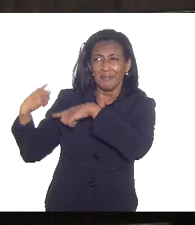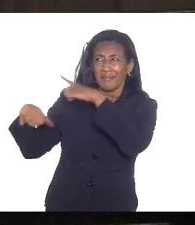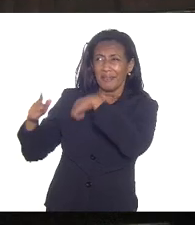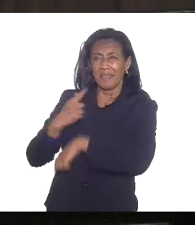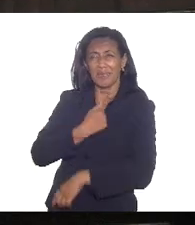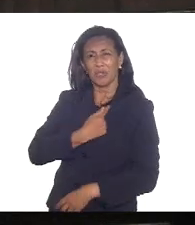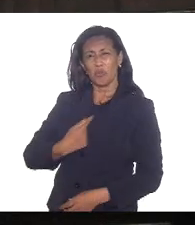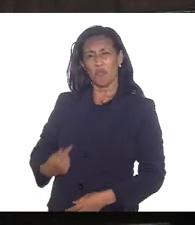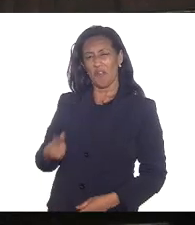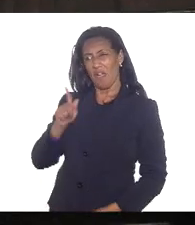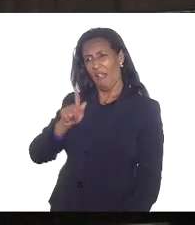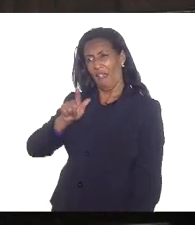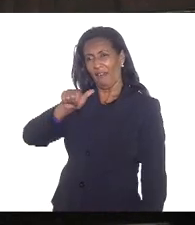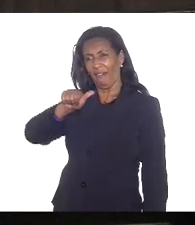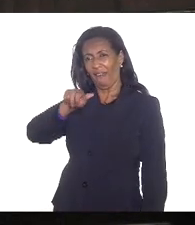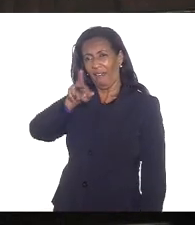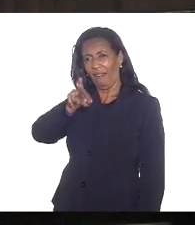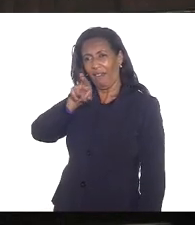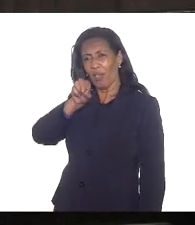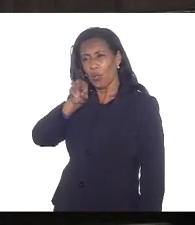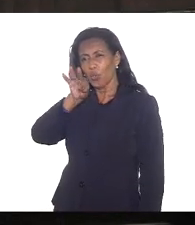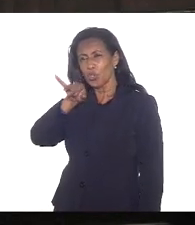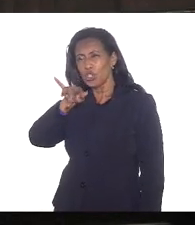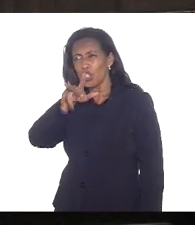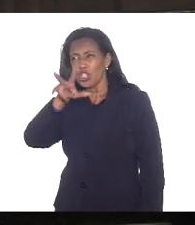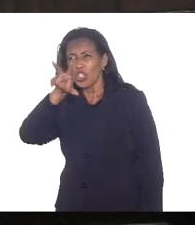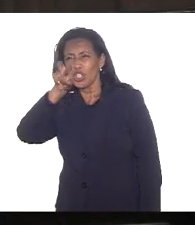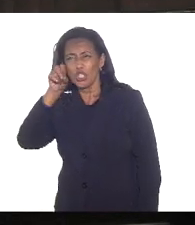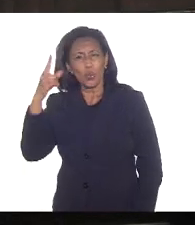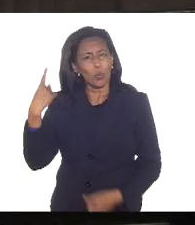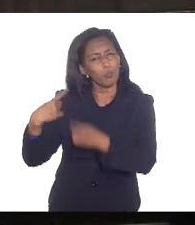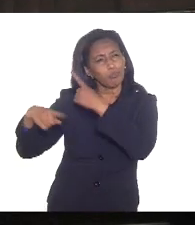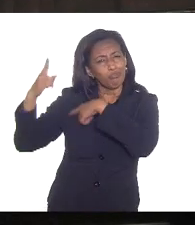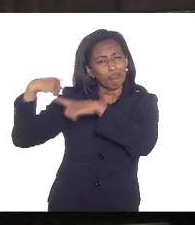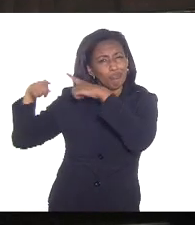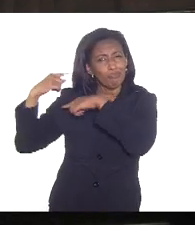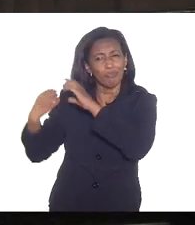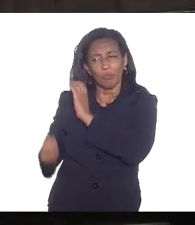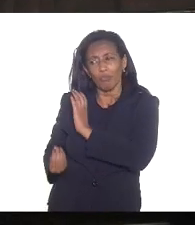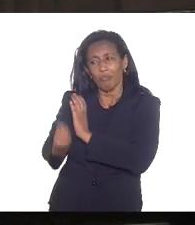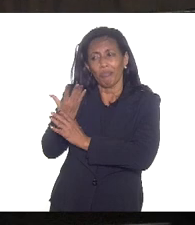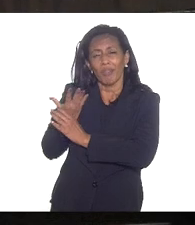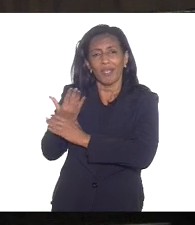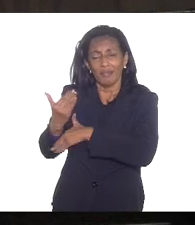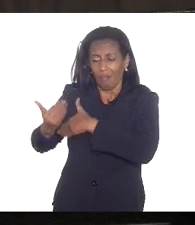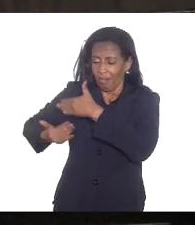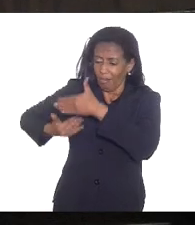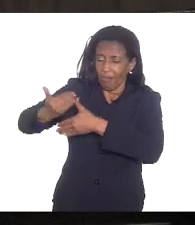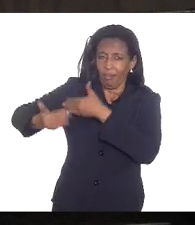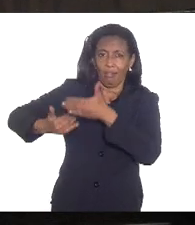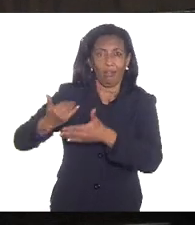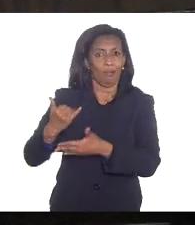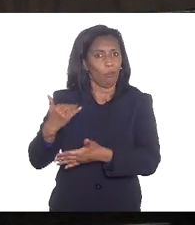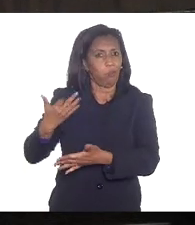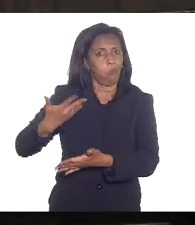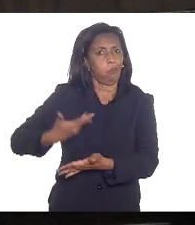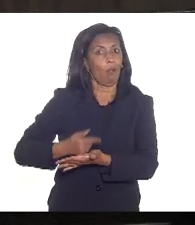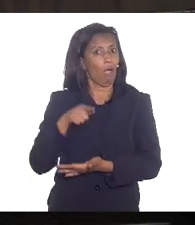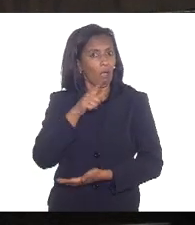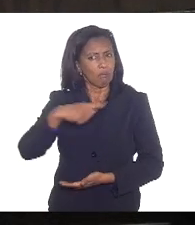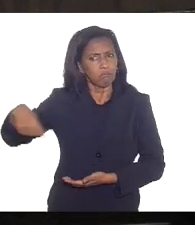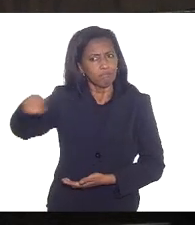governo garotinho desde o governo garotinho e de lá para cá esses